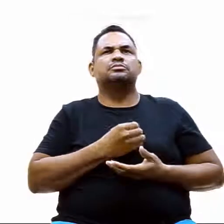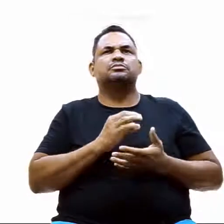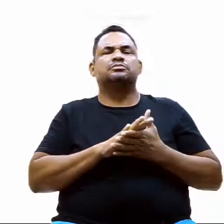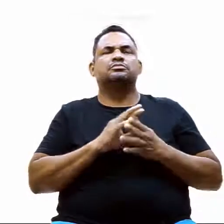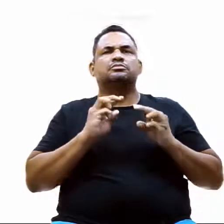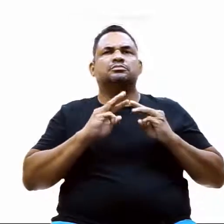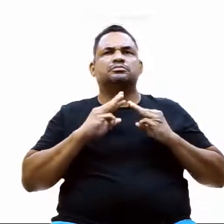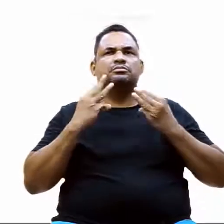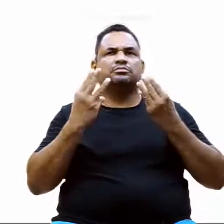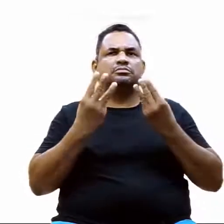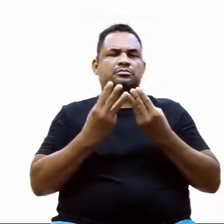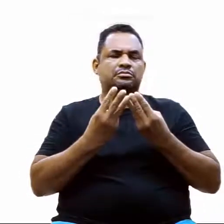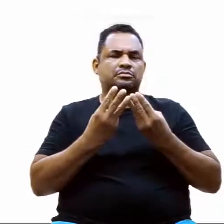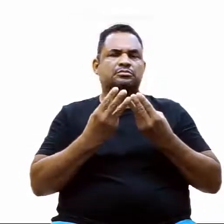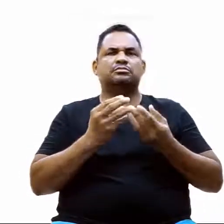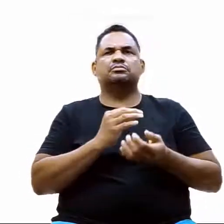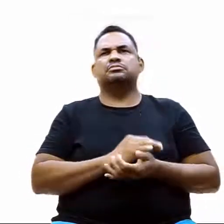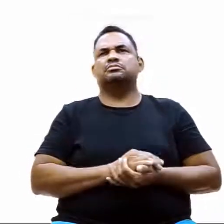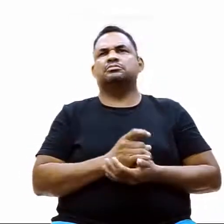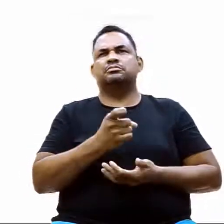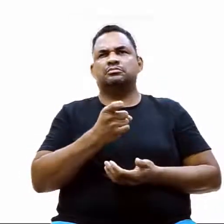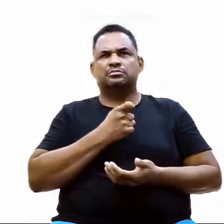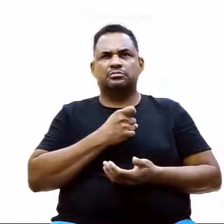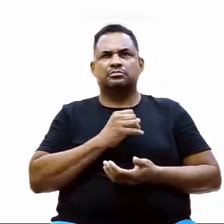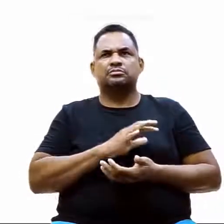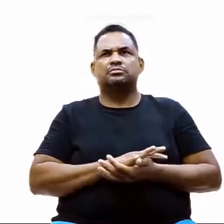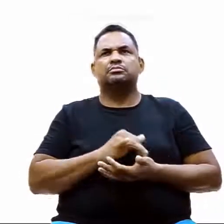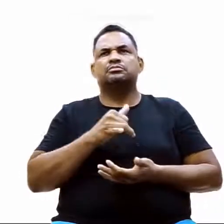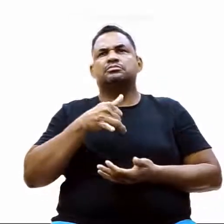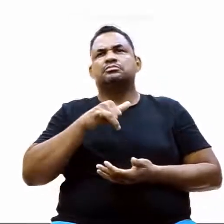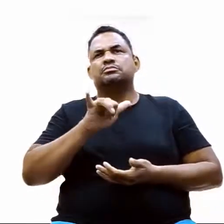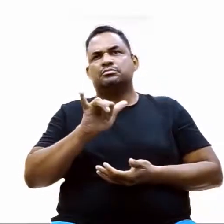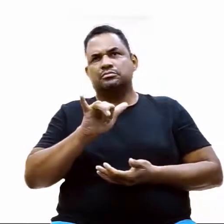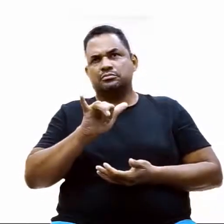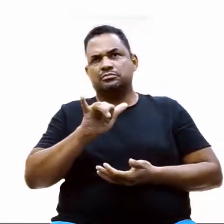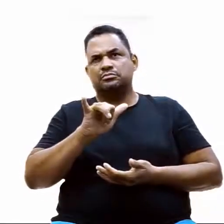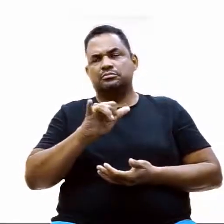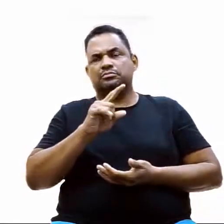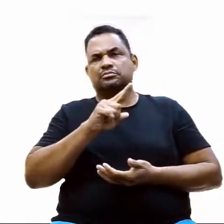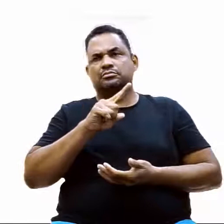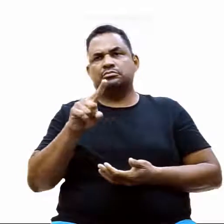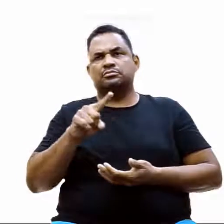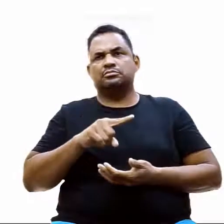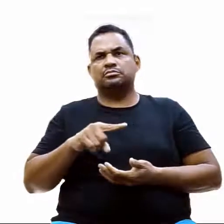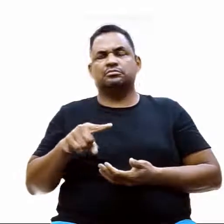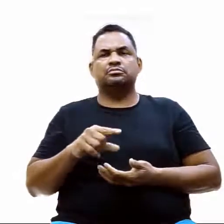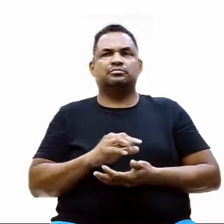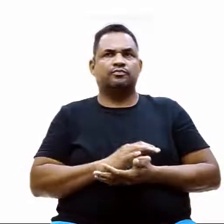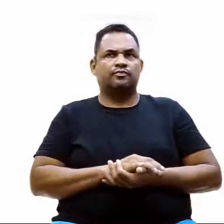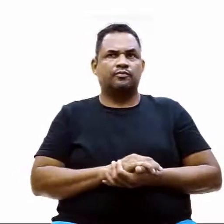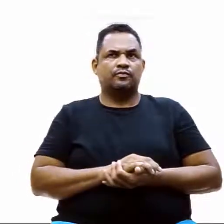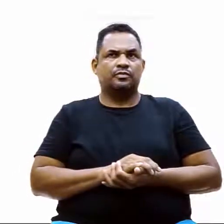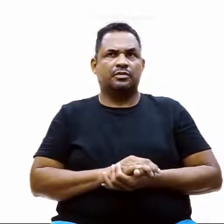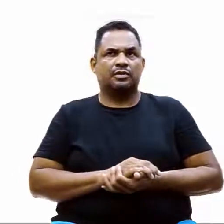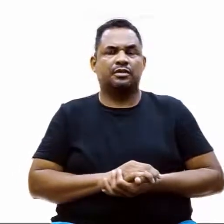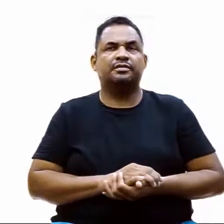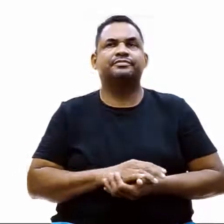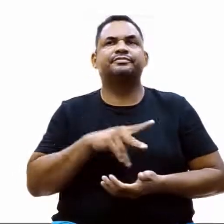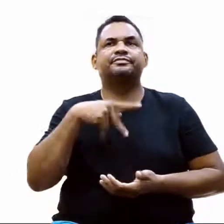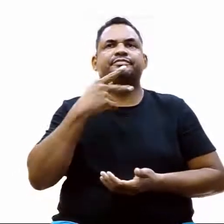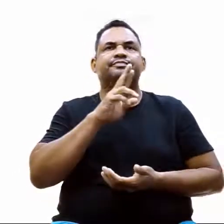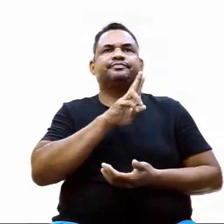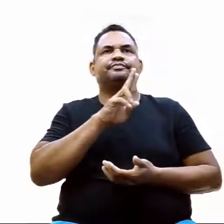das massas de X, Y e Z e cite o nome das